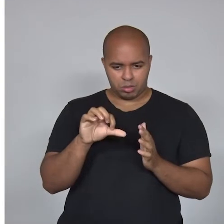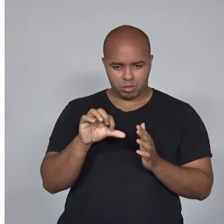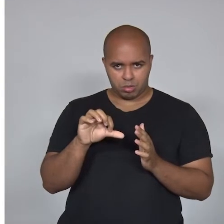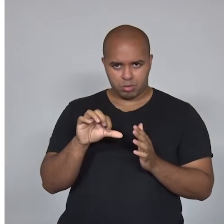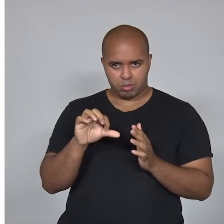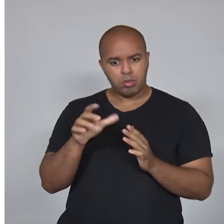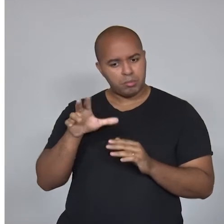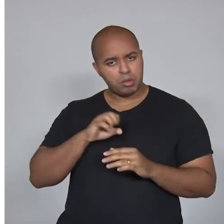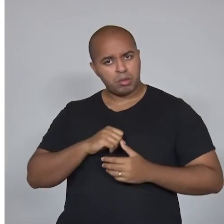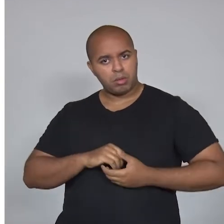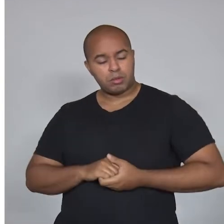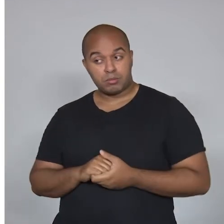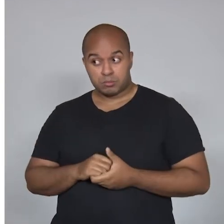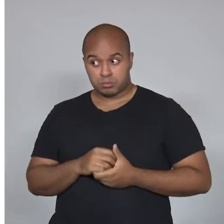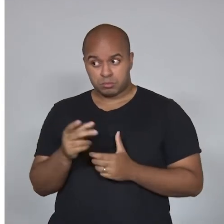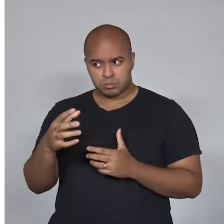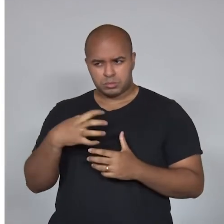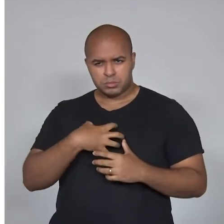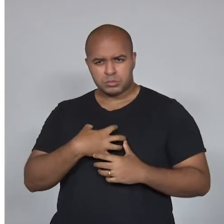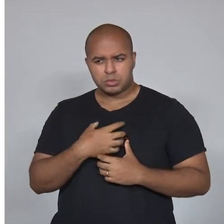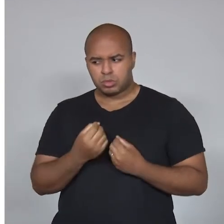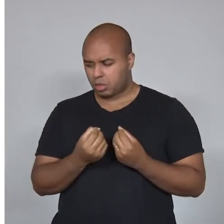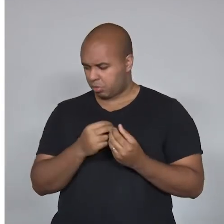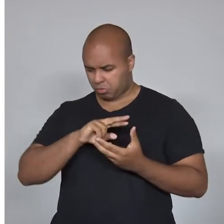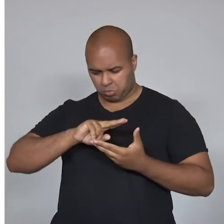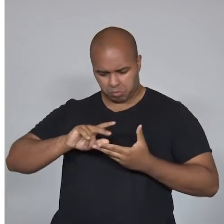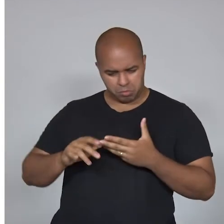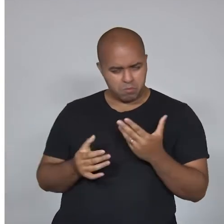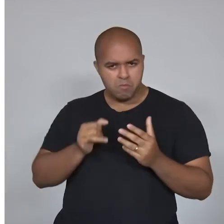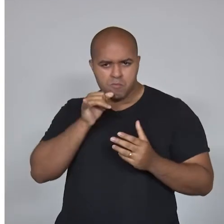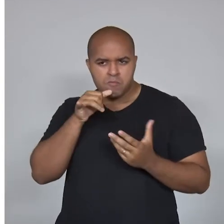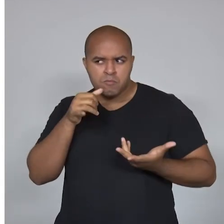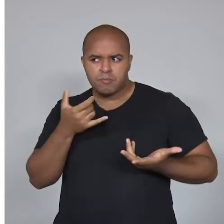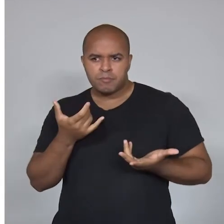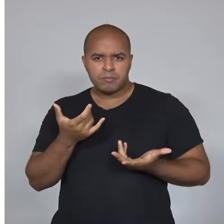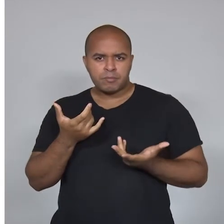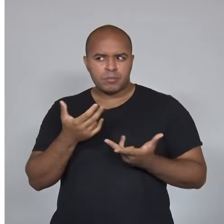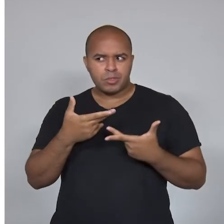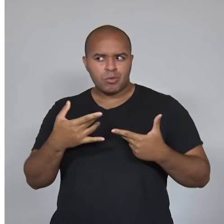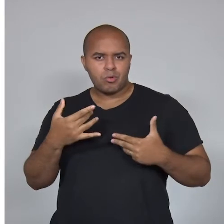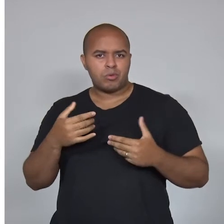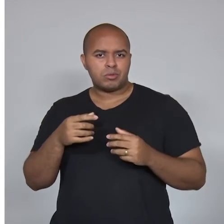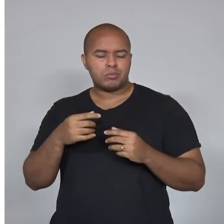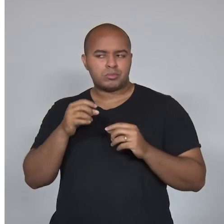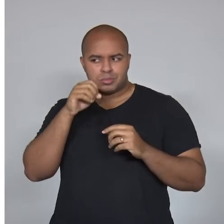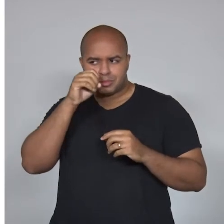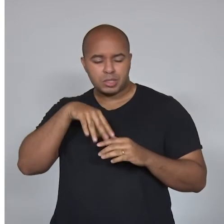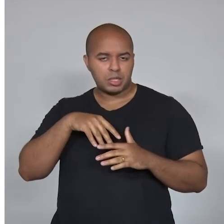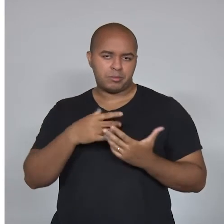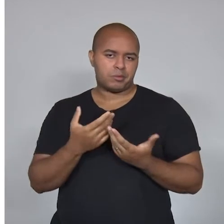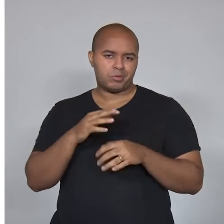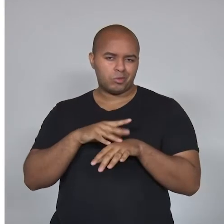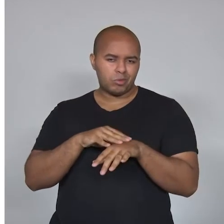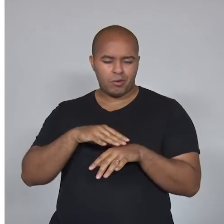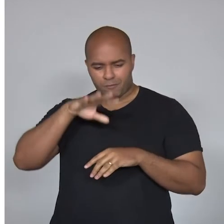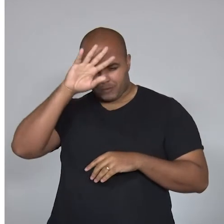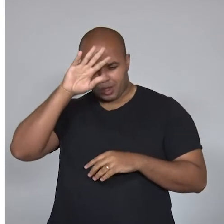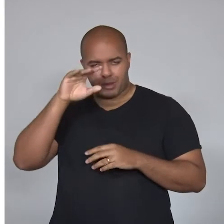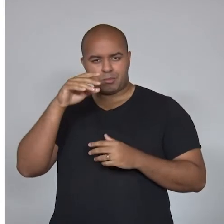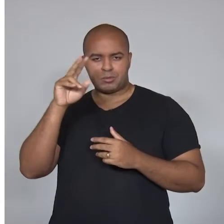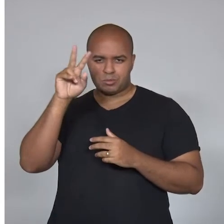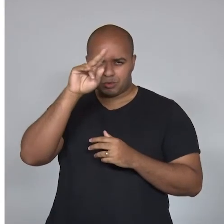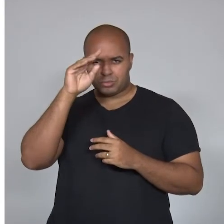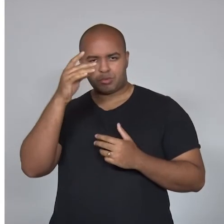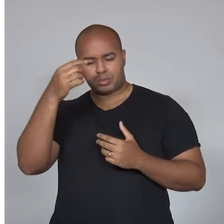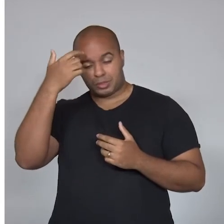foram afetadas. Os sintomas variaram de típicos de gripe, como dores, febres, tontura,